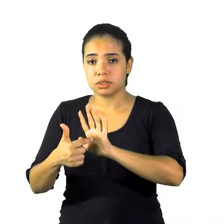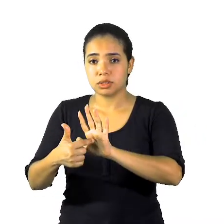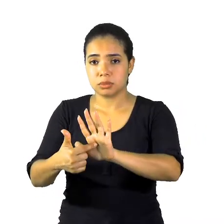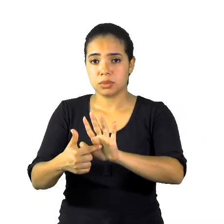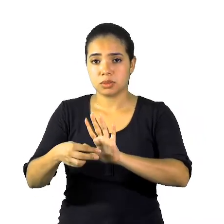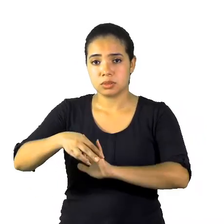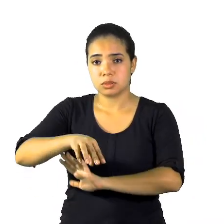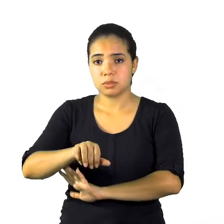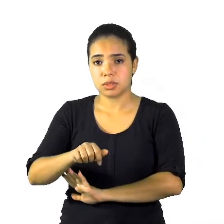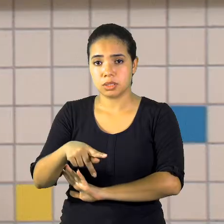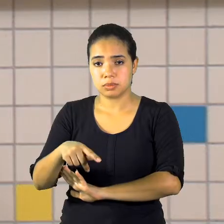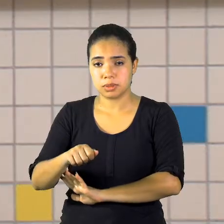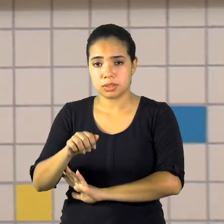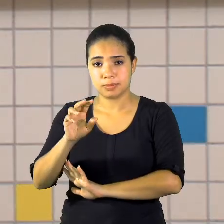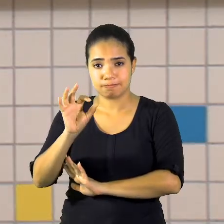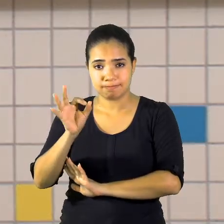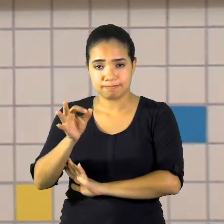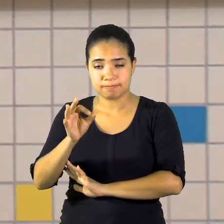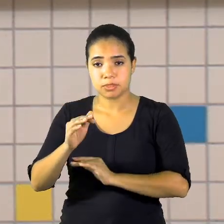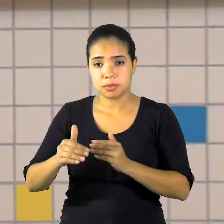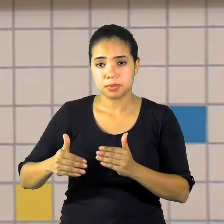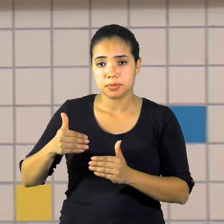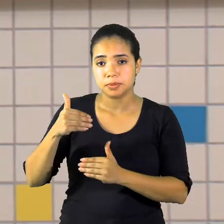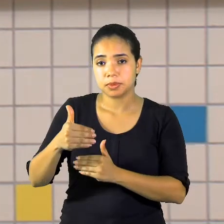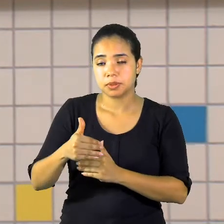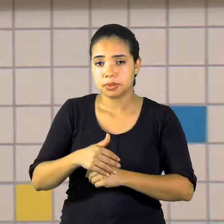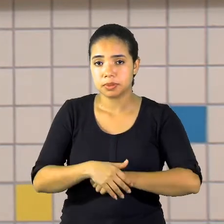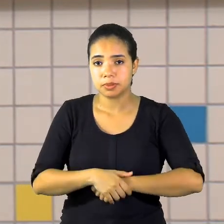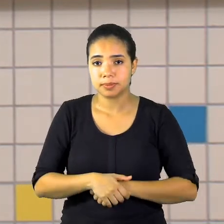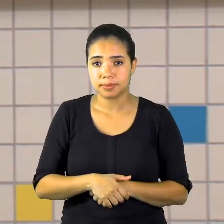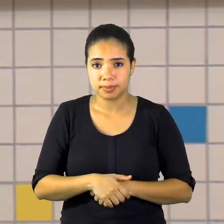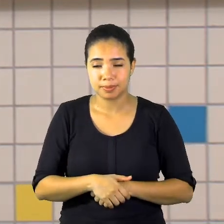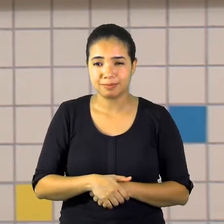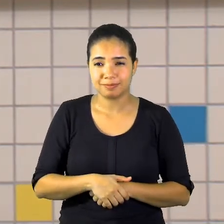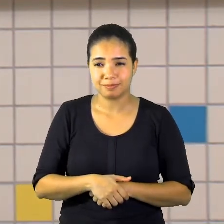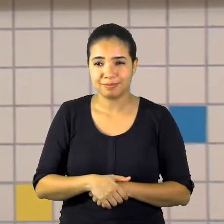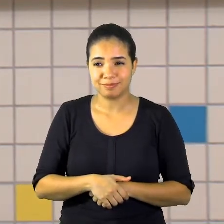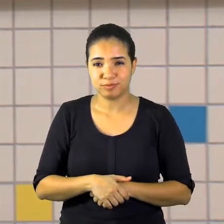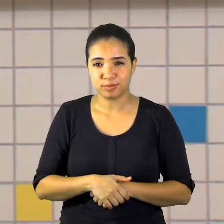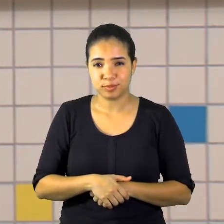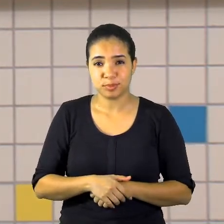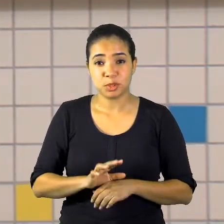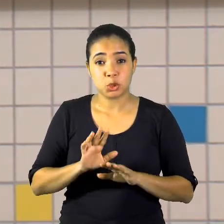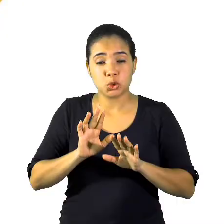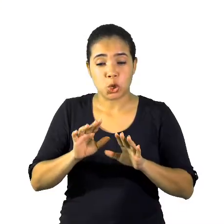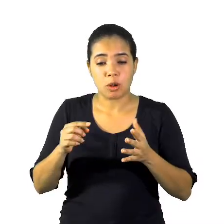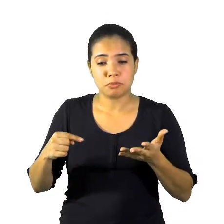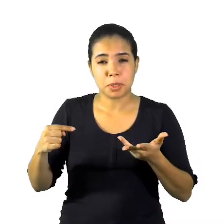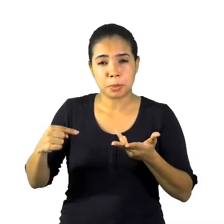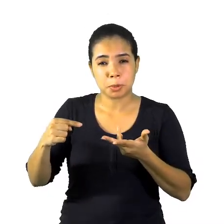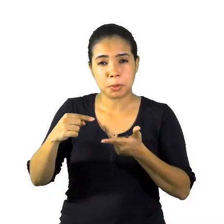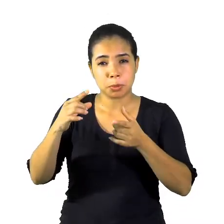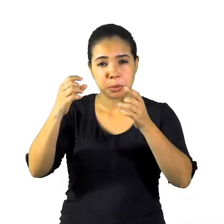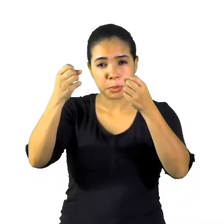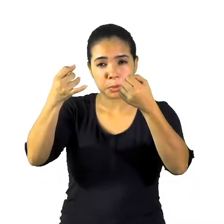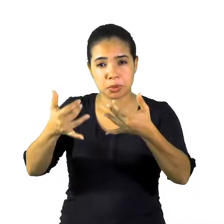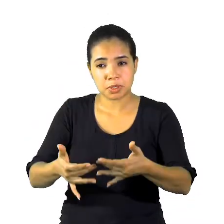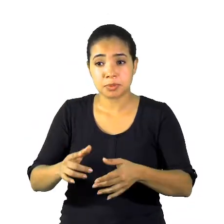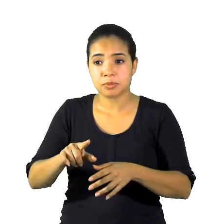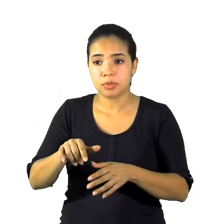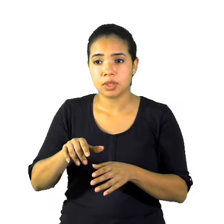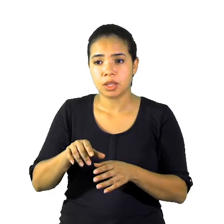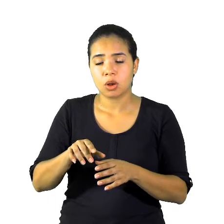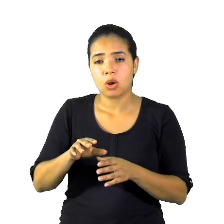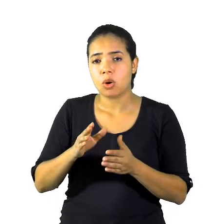mapa, certo? Vamos para a próxima definição. Essa nossa aula é só de definição, gente. A orientação é